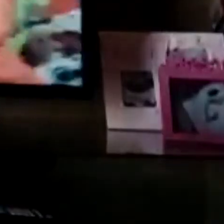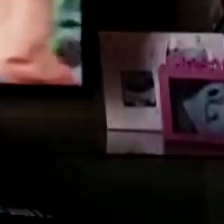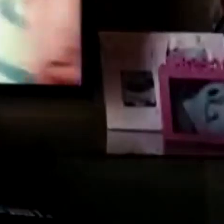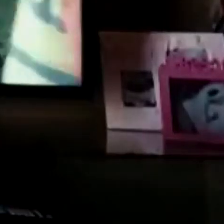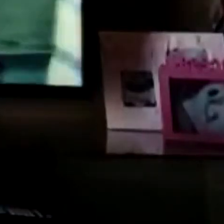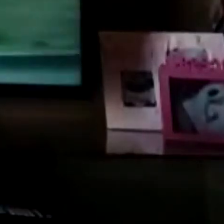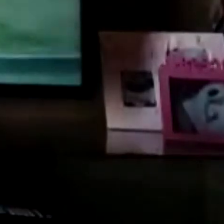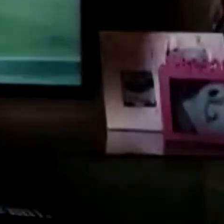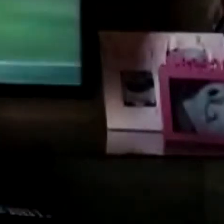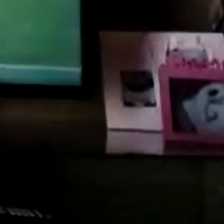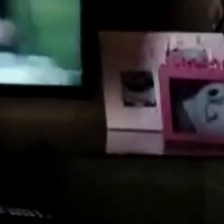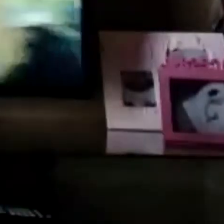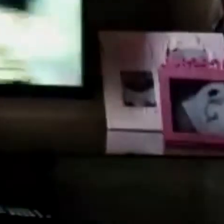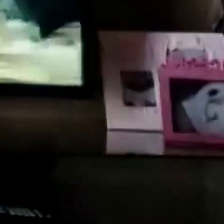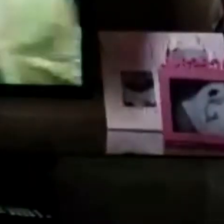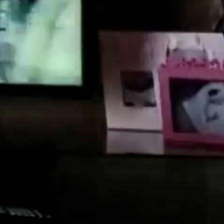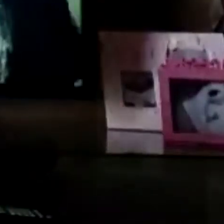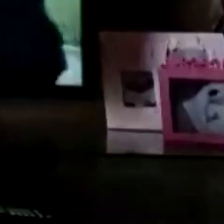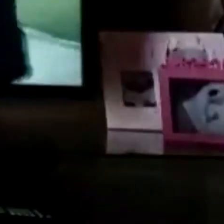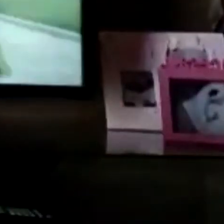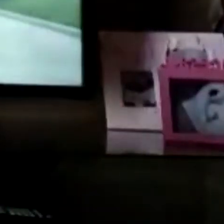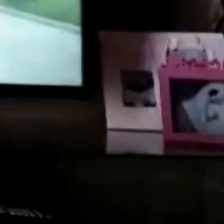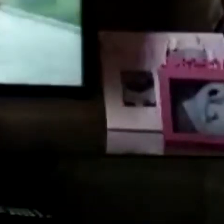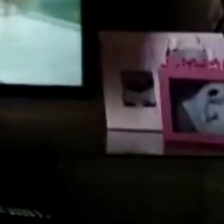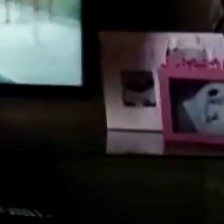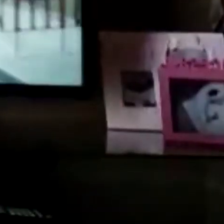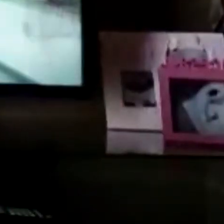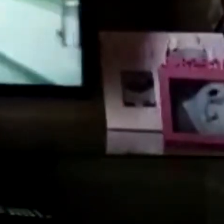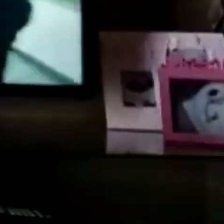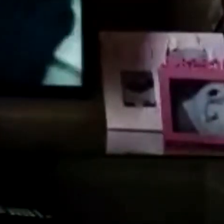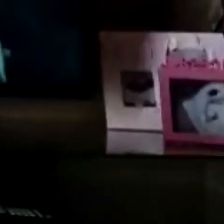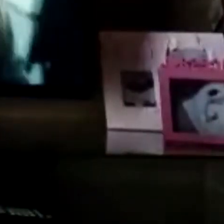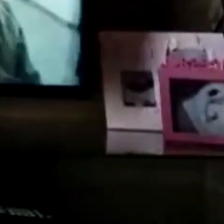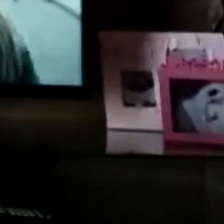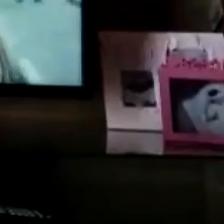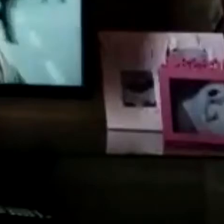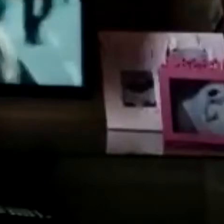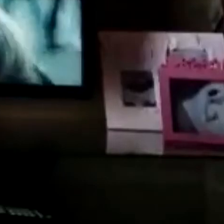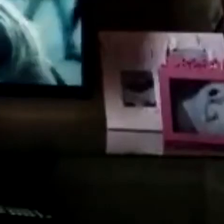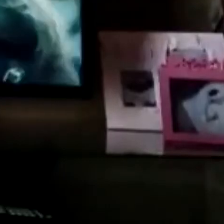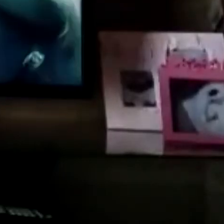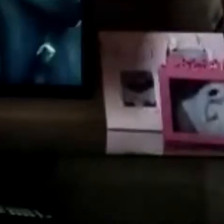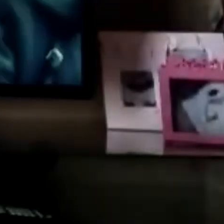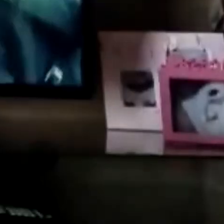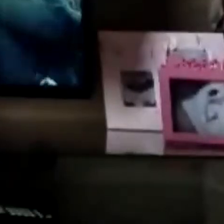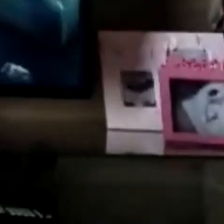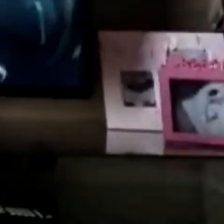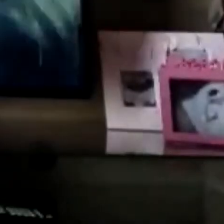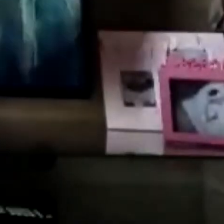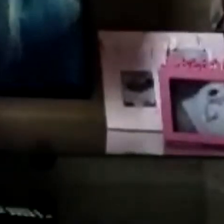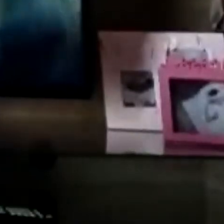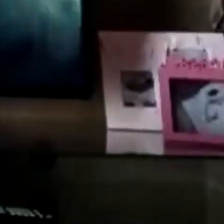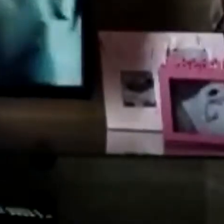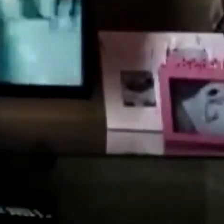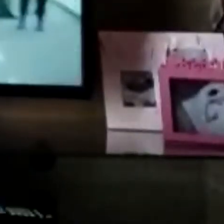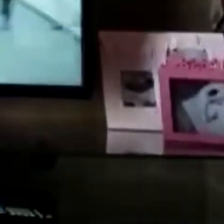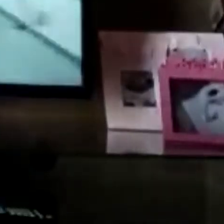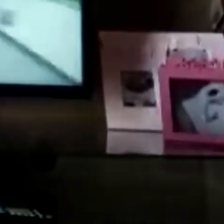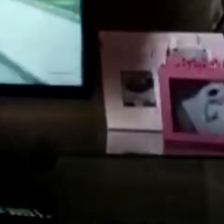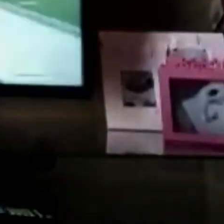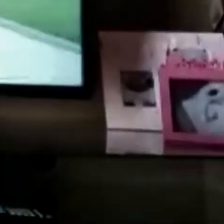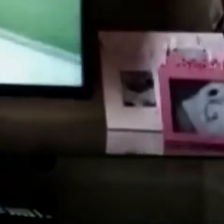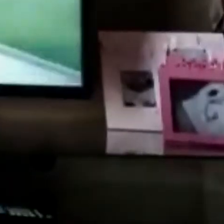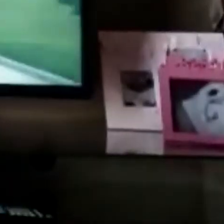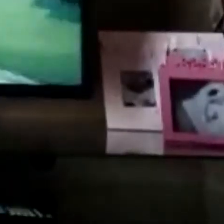un poquito sobre algunas películas, algunos seriados que pueden ayudarles a aprender um pouco el espanhol, ¿sí? A